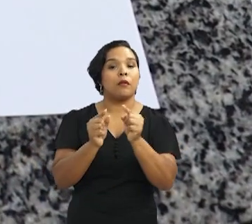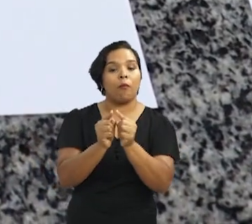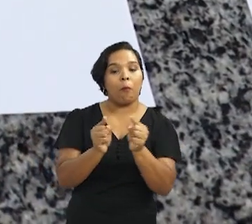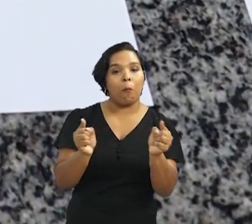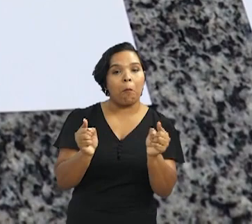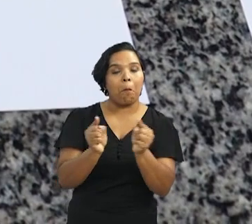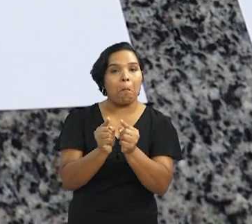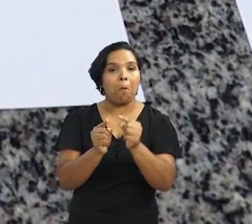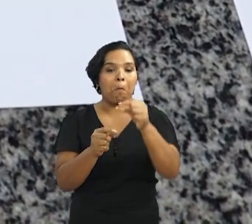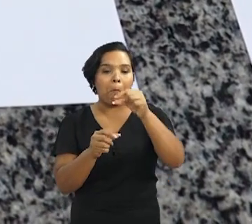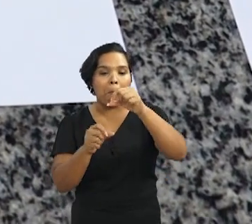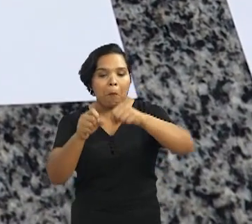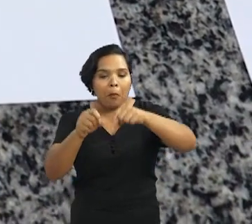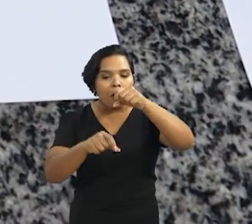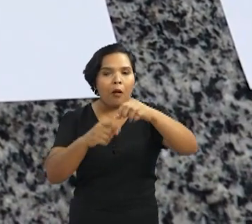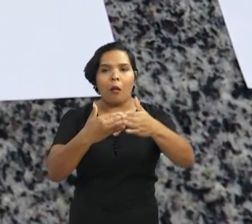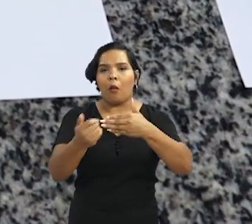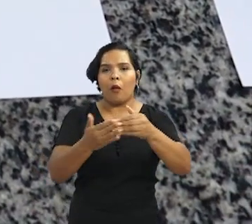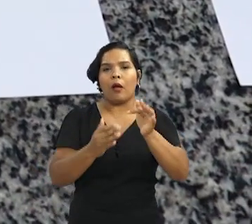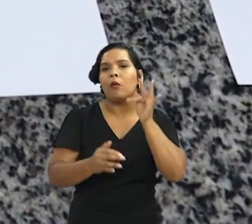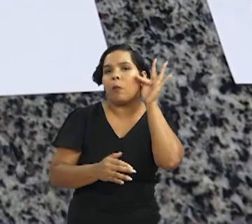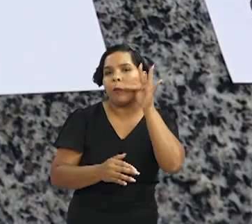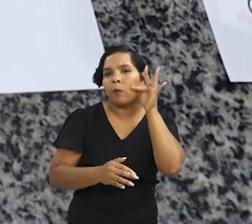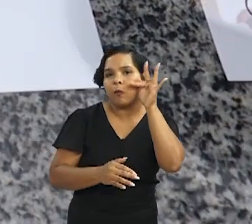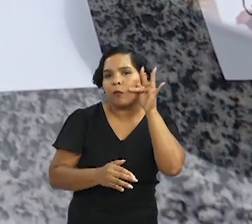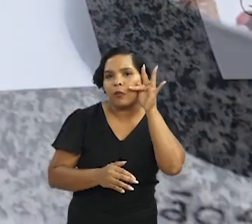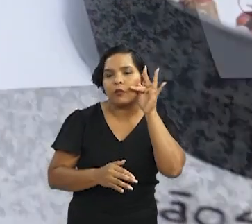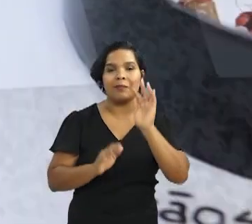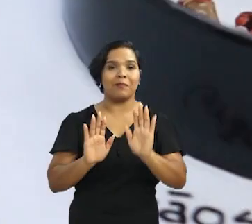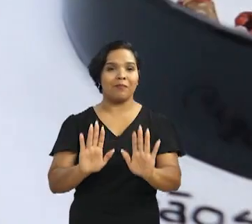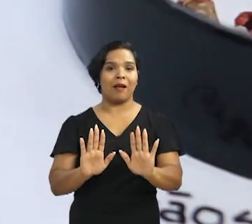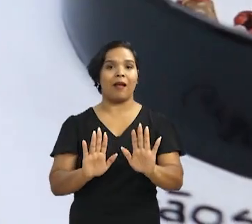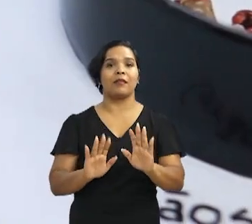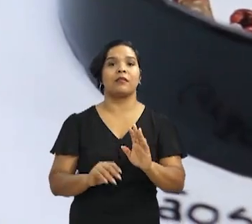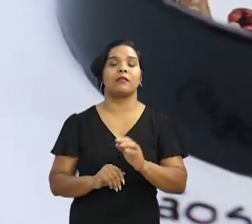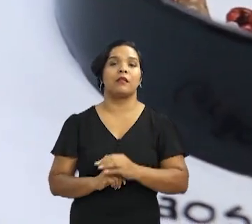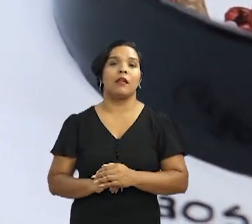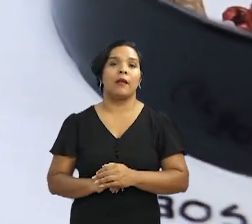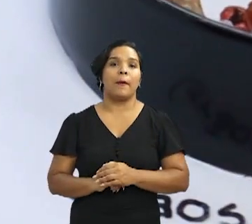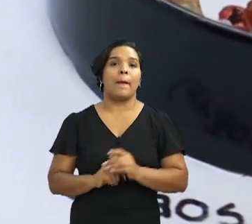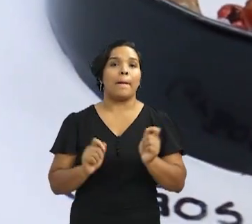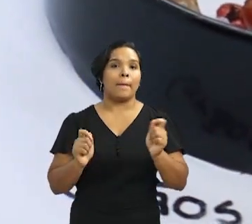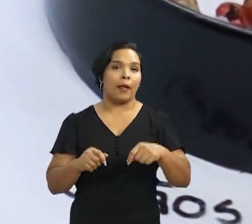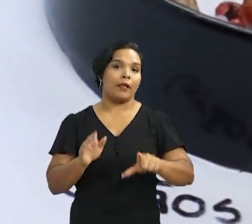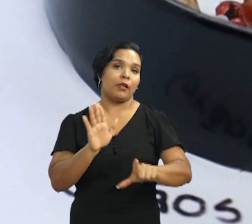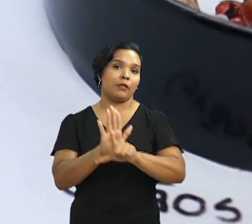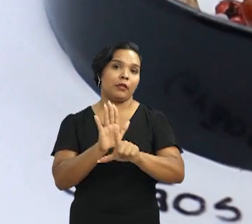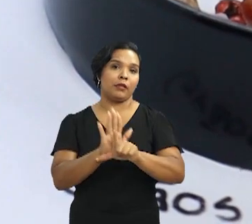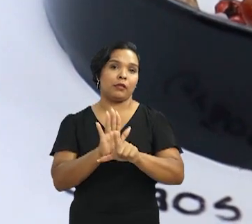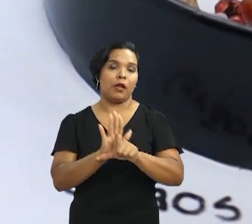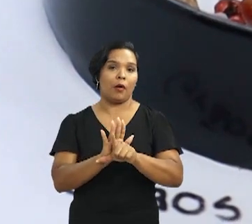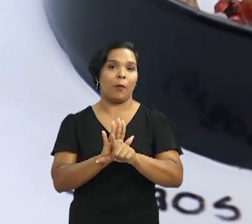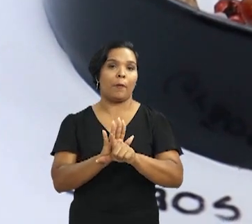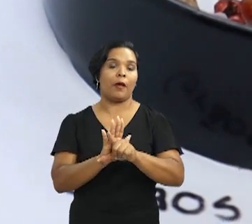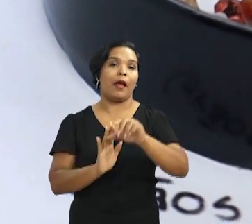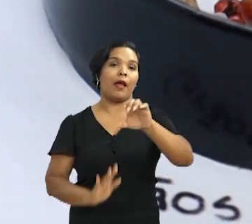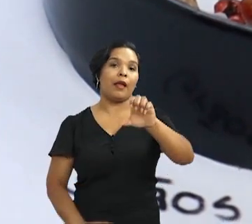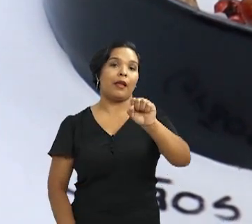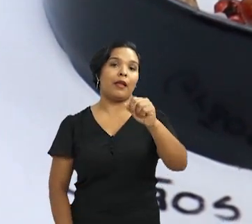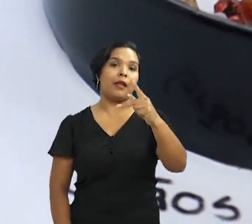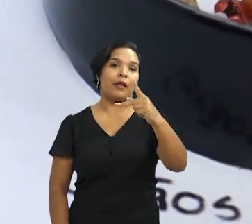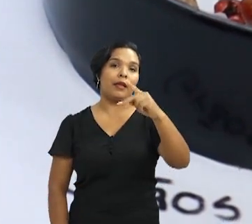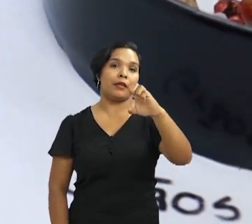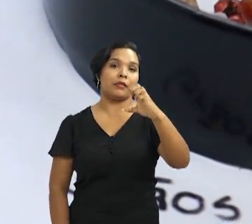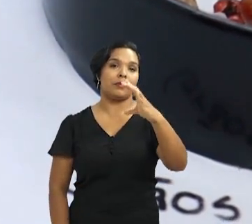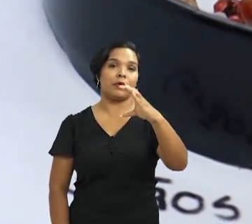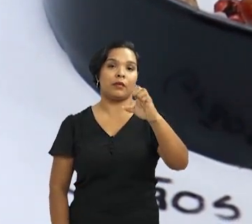diferentes tamanhos do grão, é como qualquer outro fruto. No entanto, apesar de ser considerada pela legislação como uma